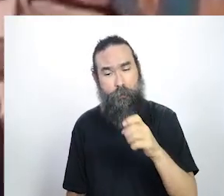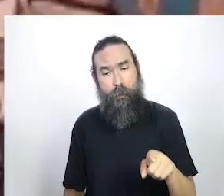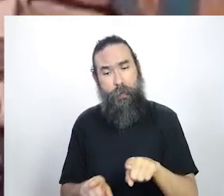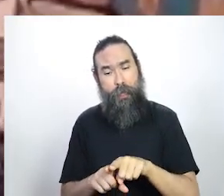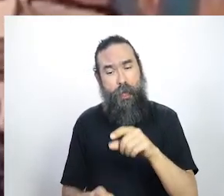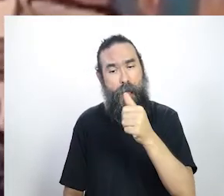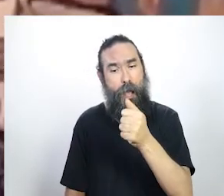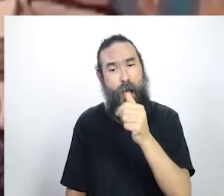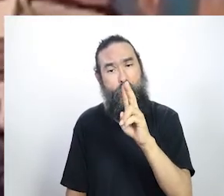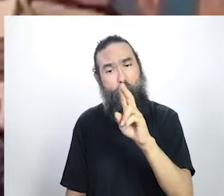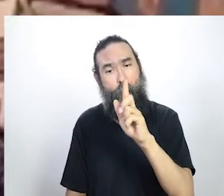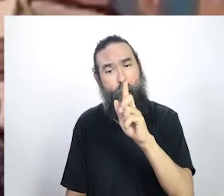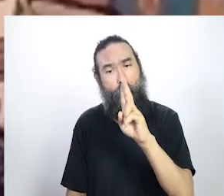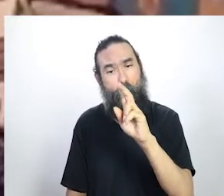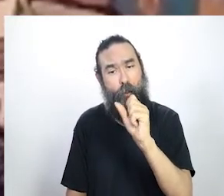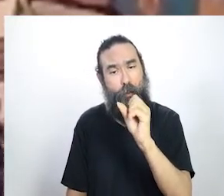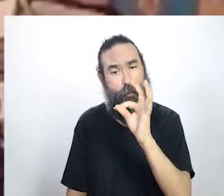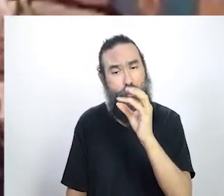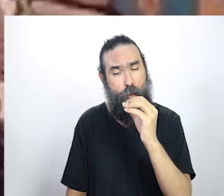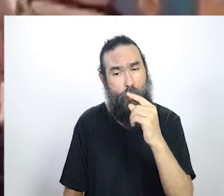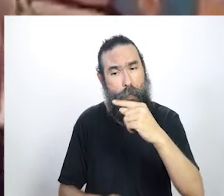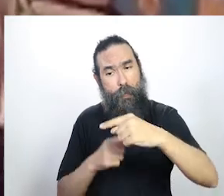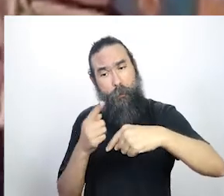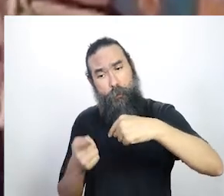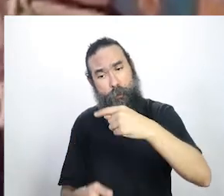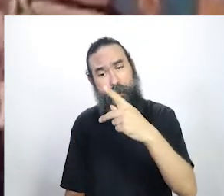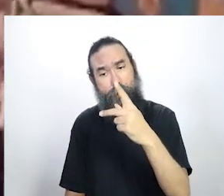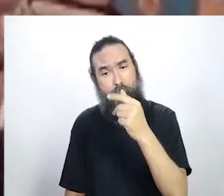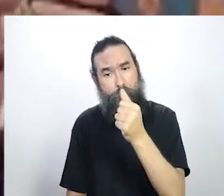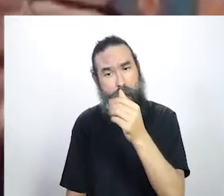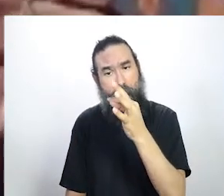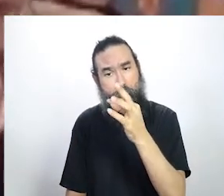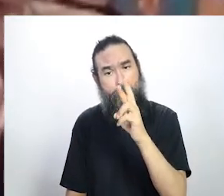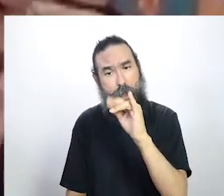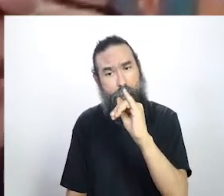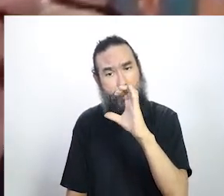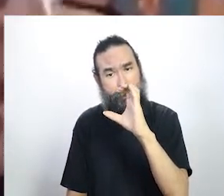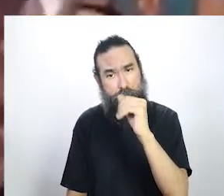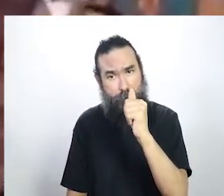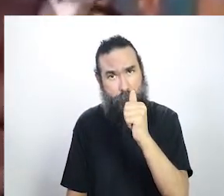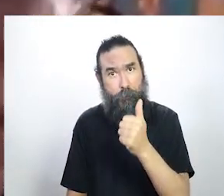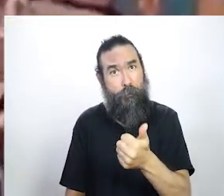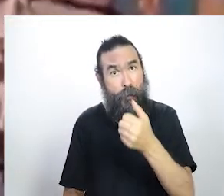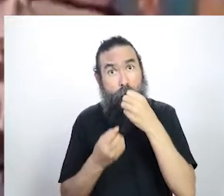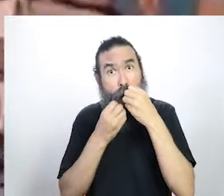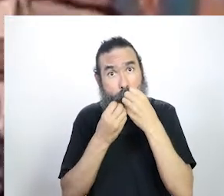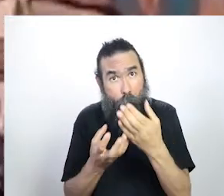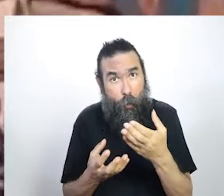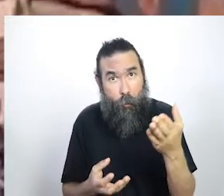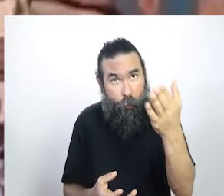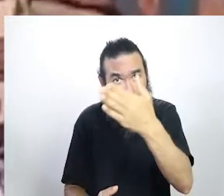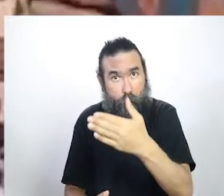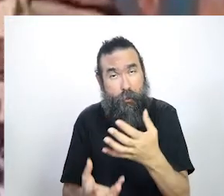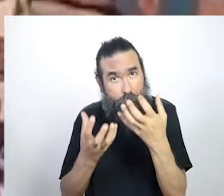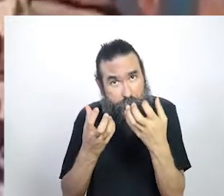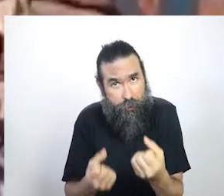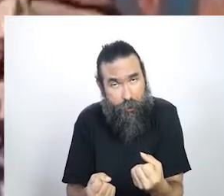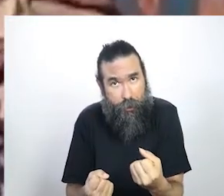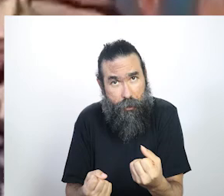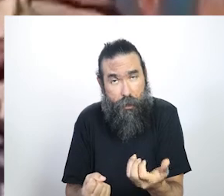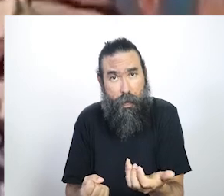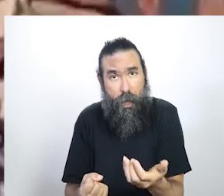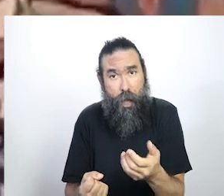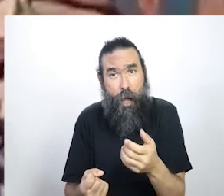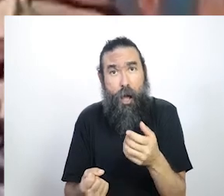Augusto e Patrícia. Vocês estão de acordo? Alguém quer mudar de ordem, sair antes, qualquer coisa